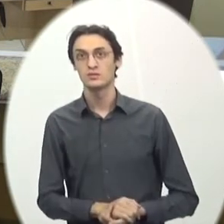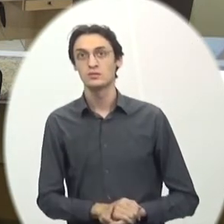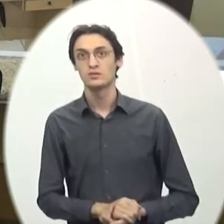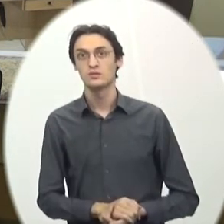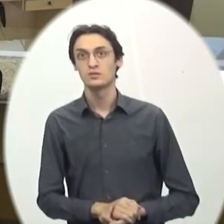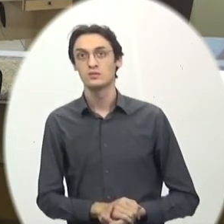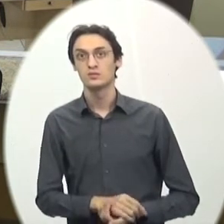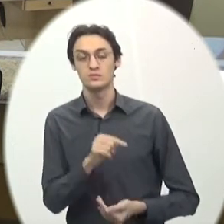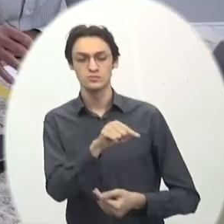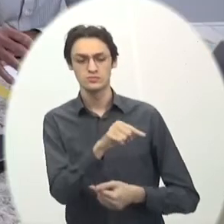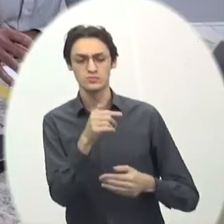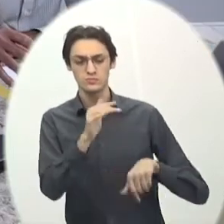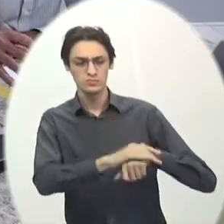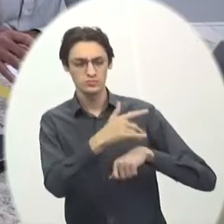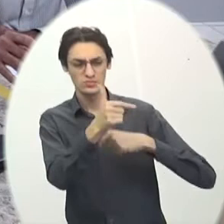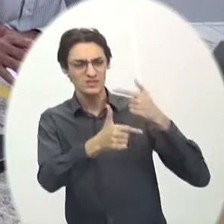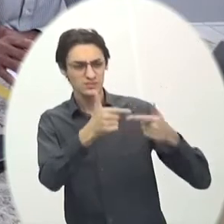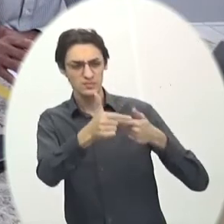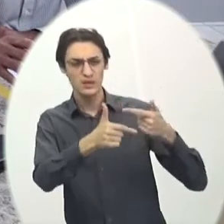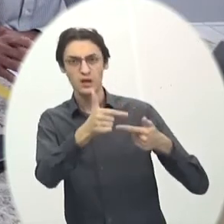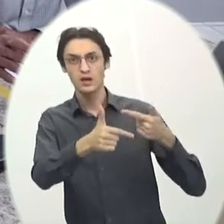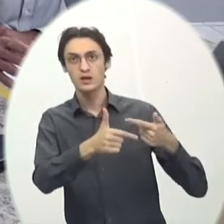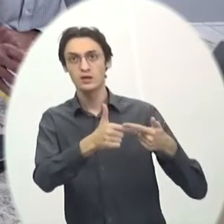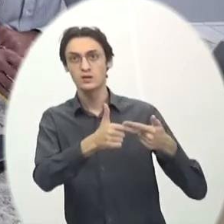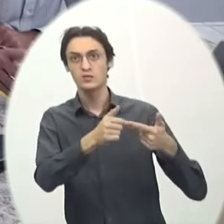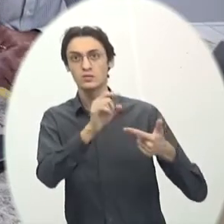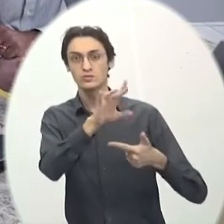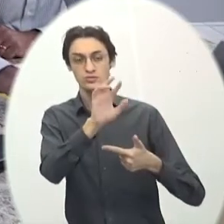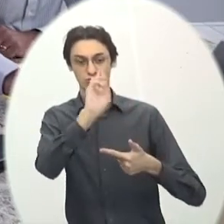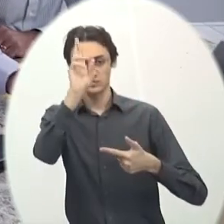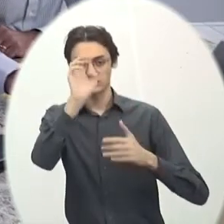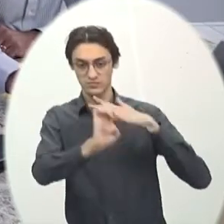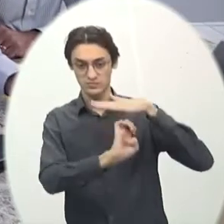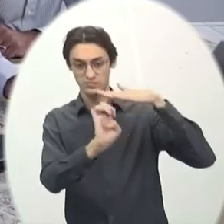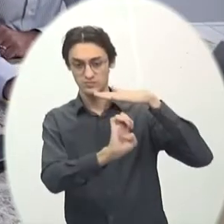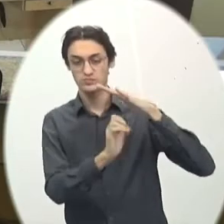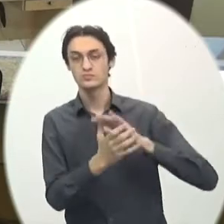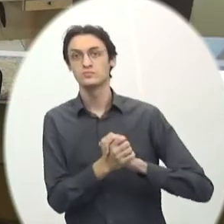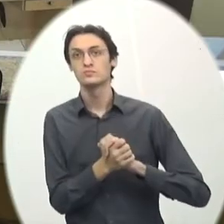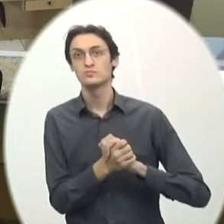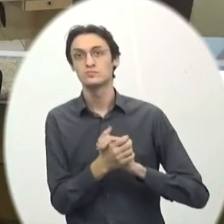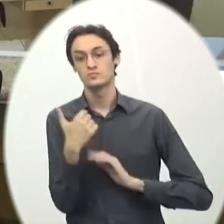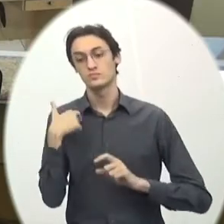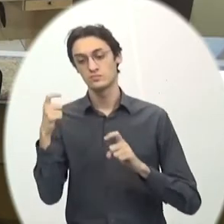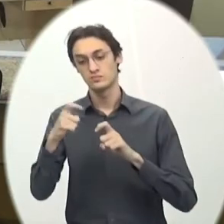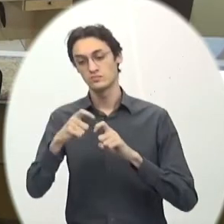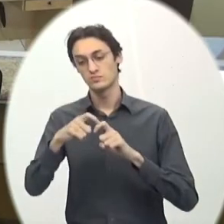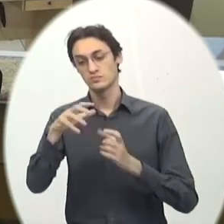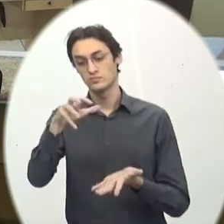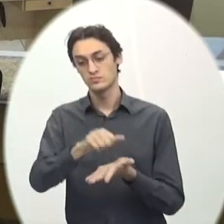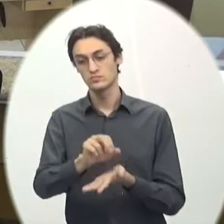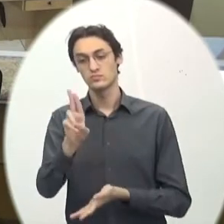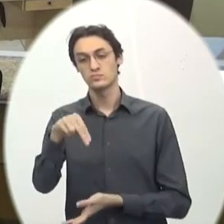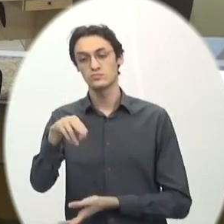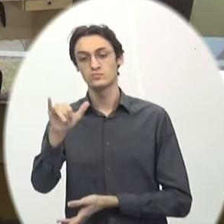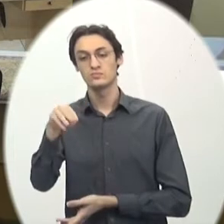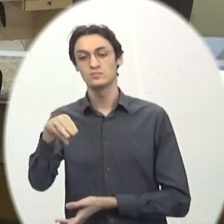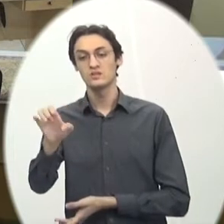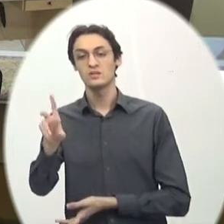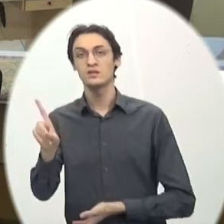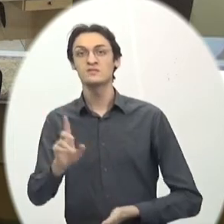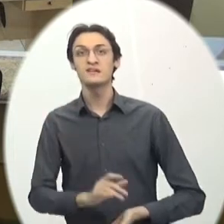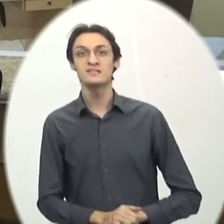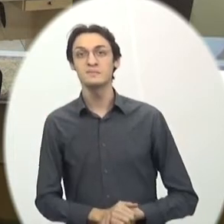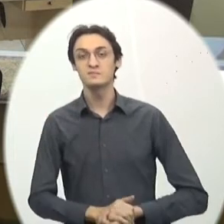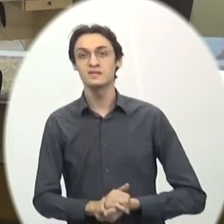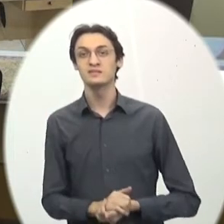O senhor exerce hoje, toca a sua empresa, na verdade? Hoje eu sou médico contratado pela Unimed. A Unimed,